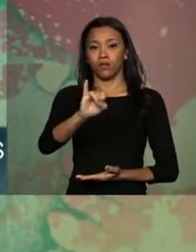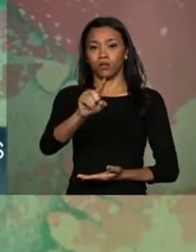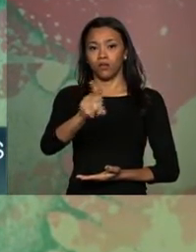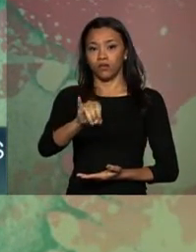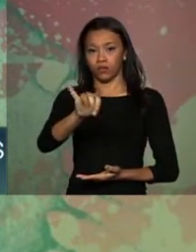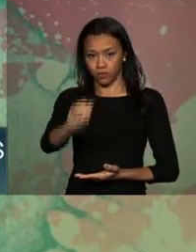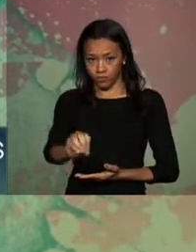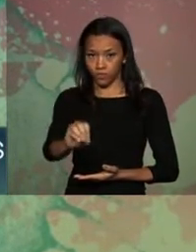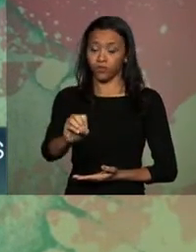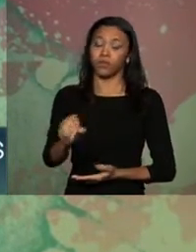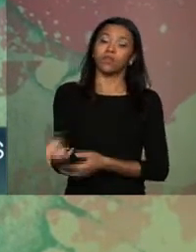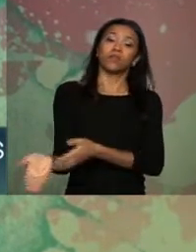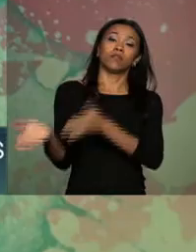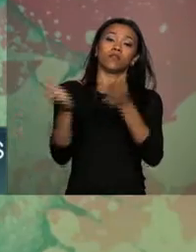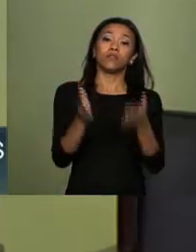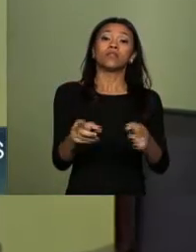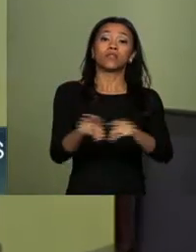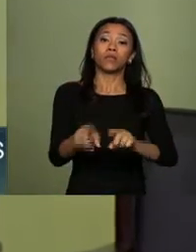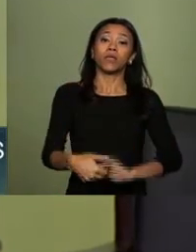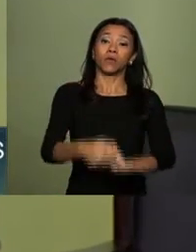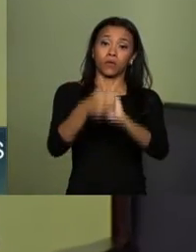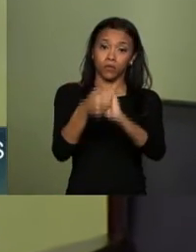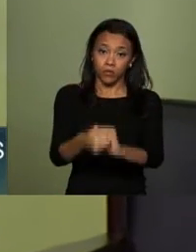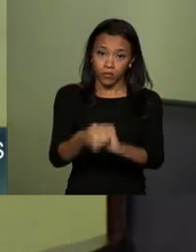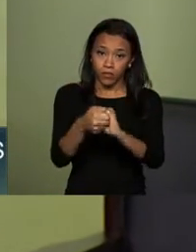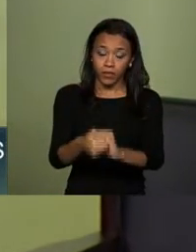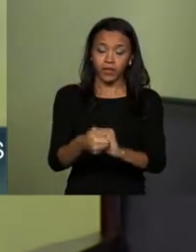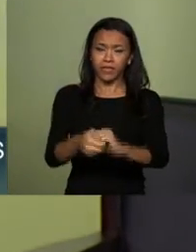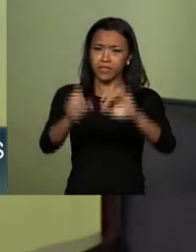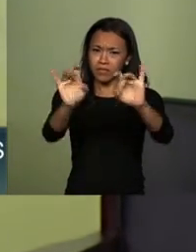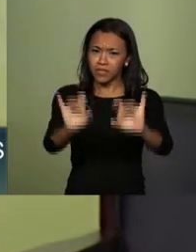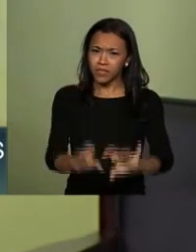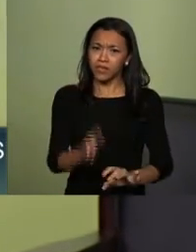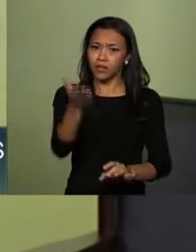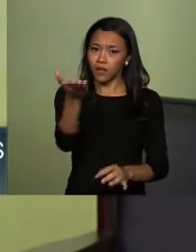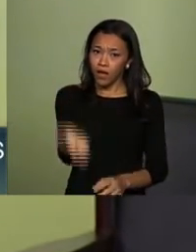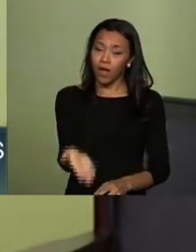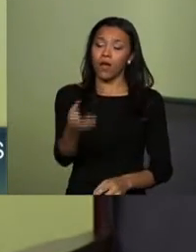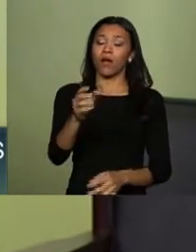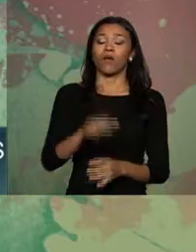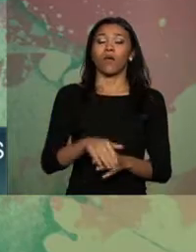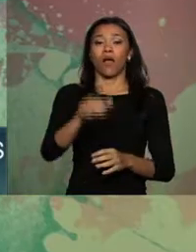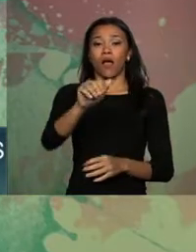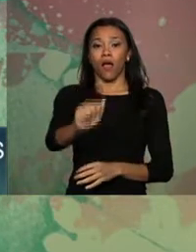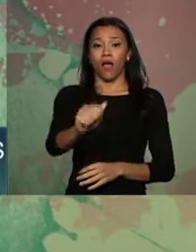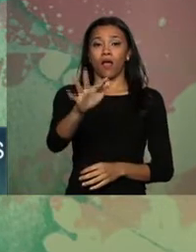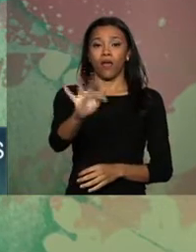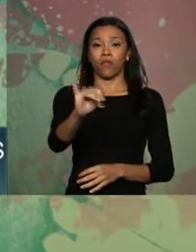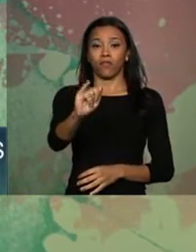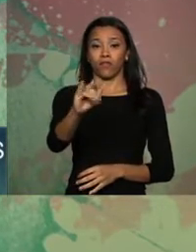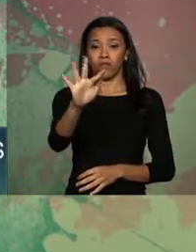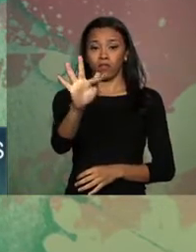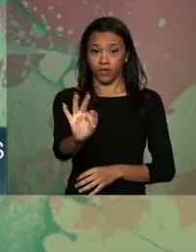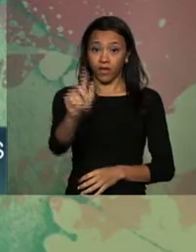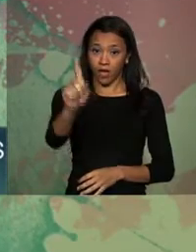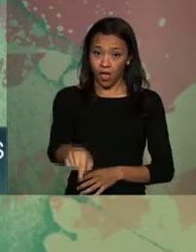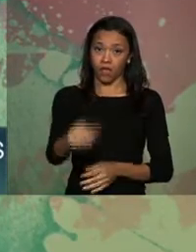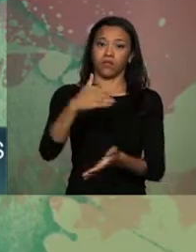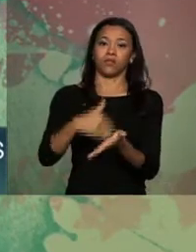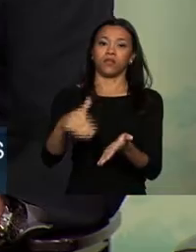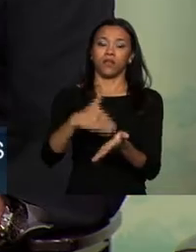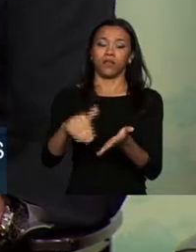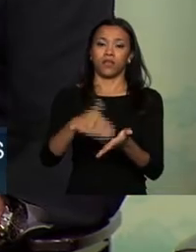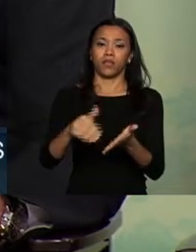Queria dirigir um cumprimento todo especial ao ministro Afif Domingos, da Secretaria de Micro e Pequena